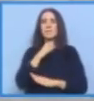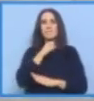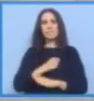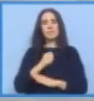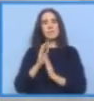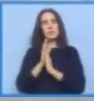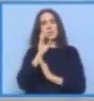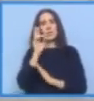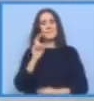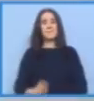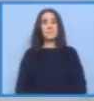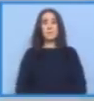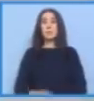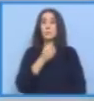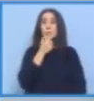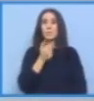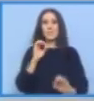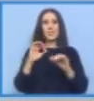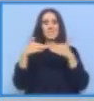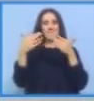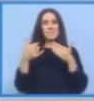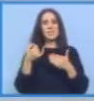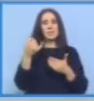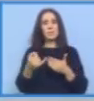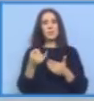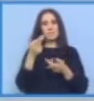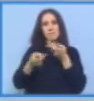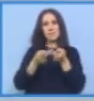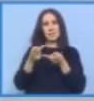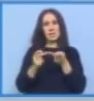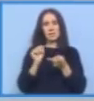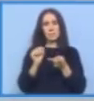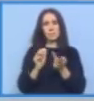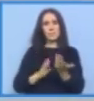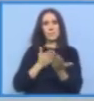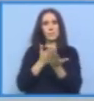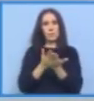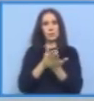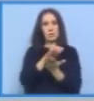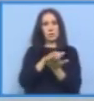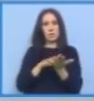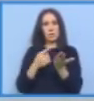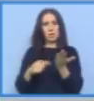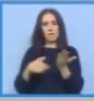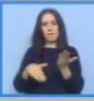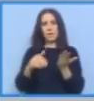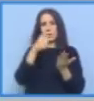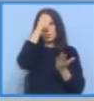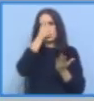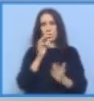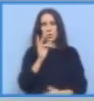Deus. Muito bem, depois desta introdução vamos então entrar aqui numa análise à proposta da liturgia para este quarto